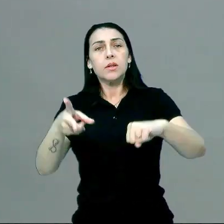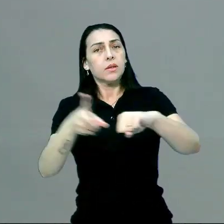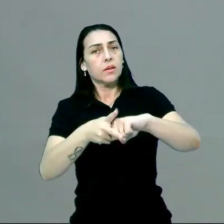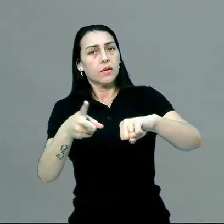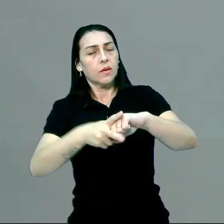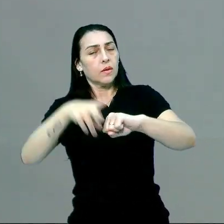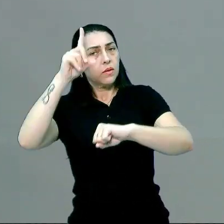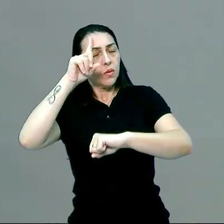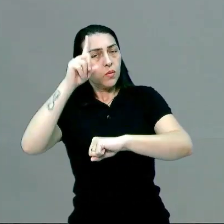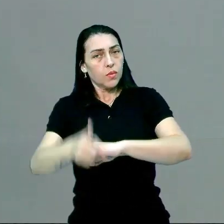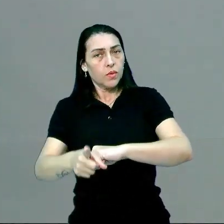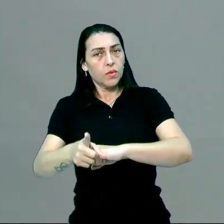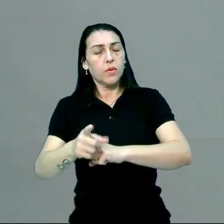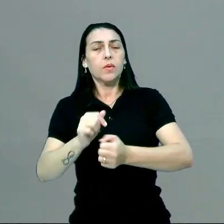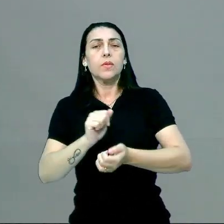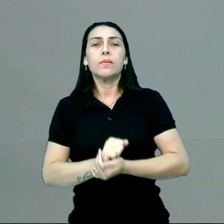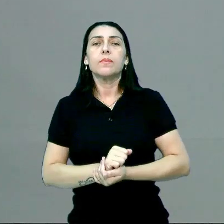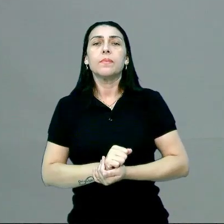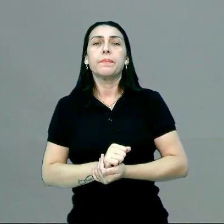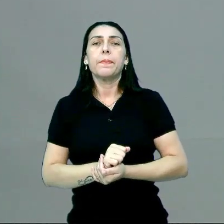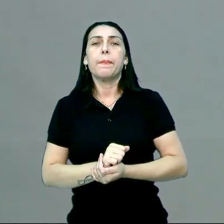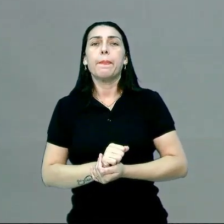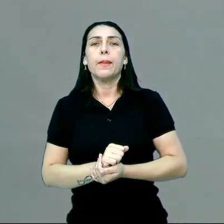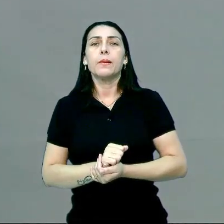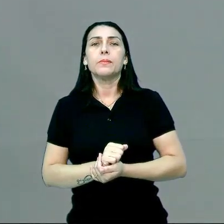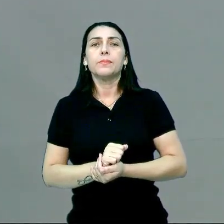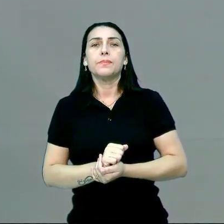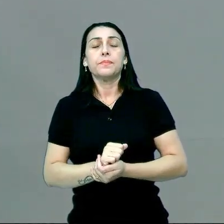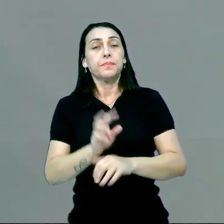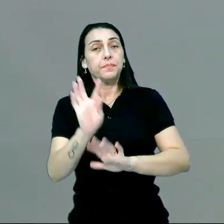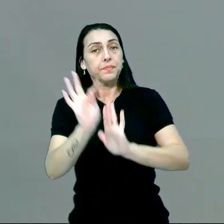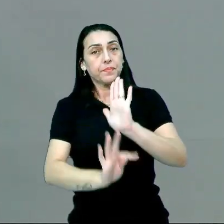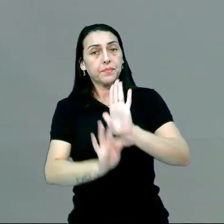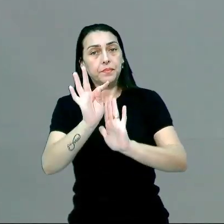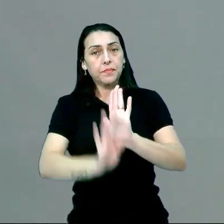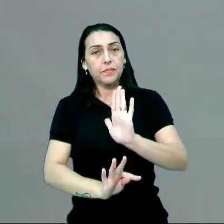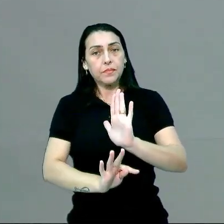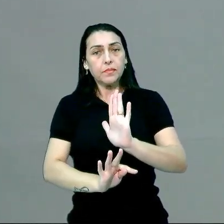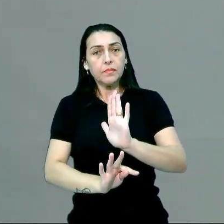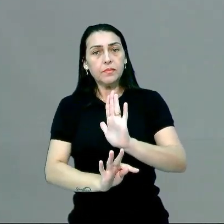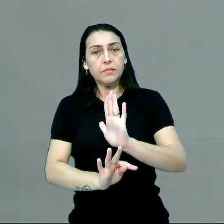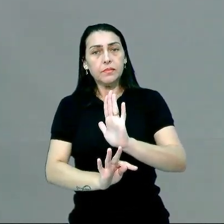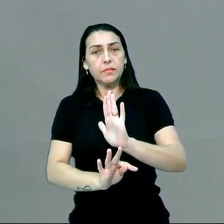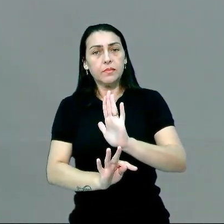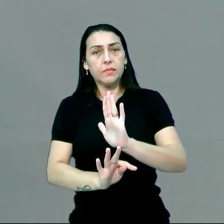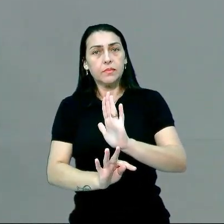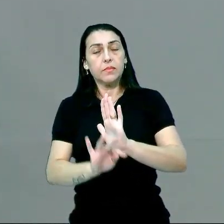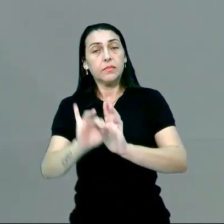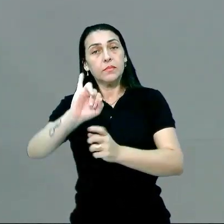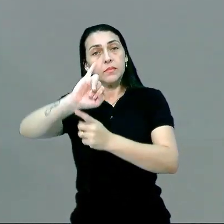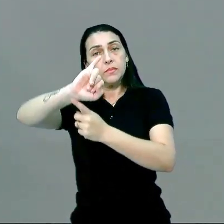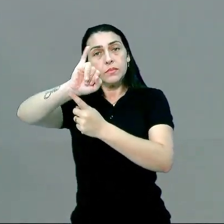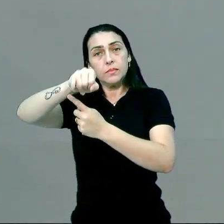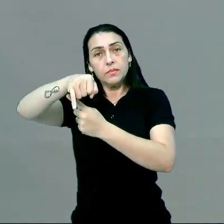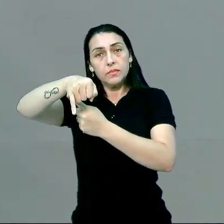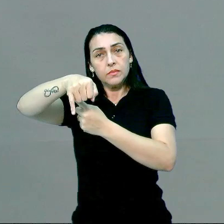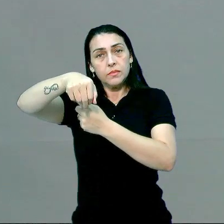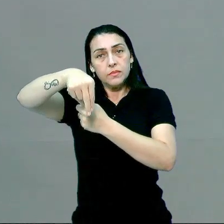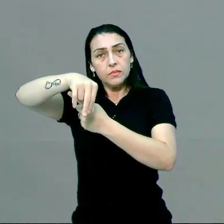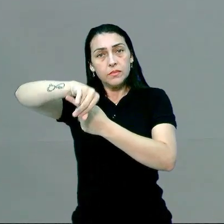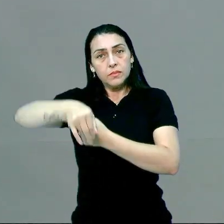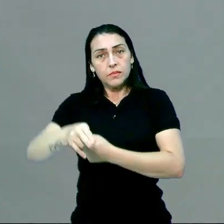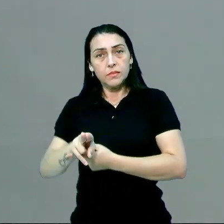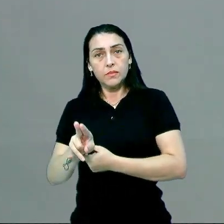verbos que dão ordem, que mandam fazer alguma coisa, são textos no modo injuntivo, é um tipo de